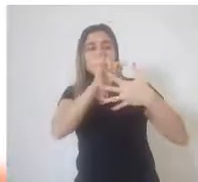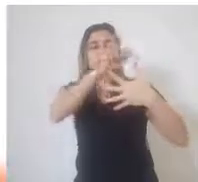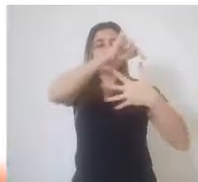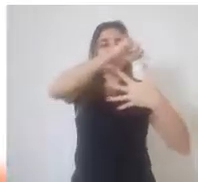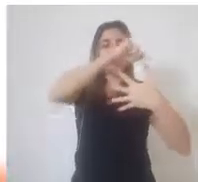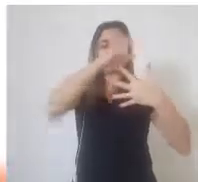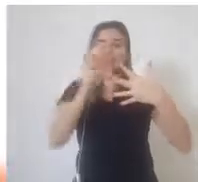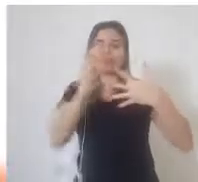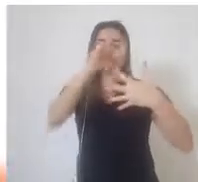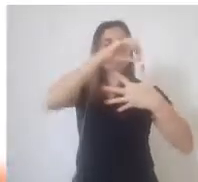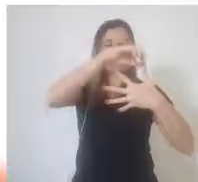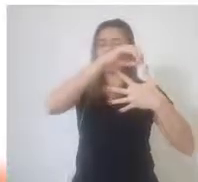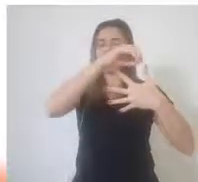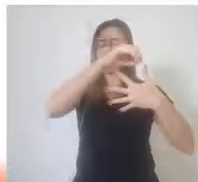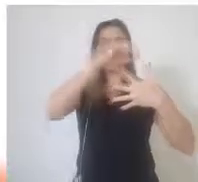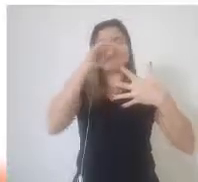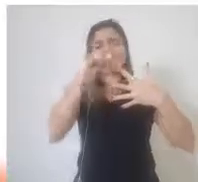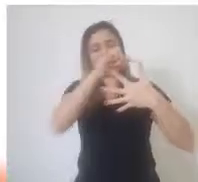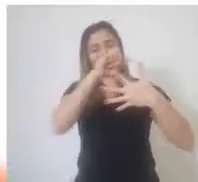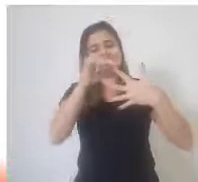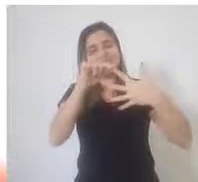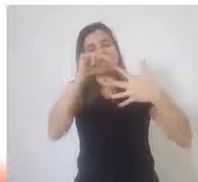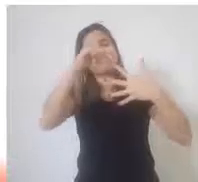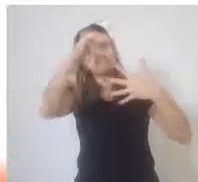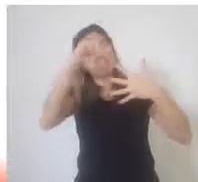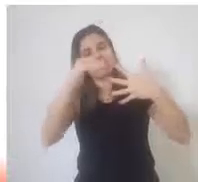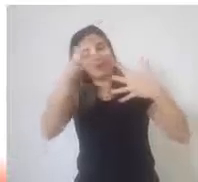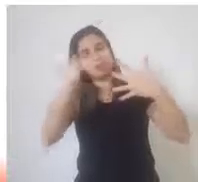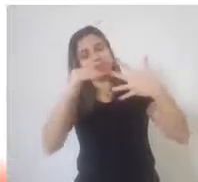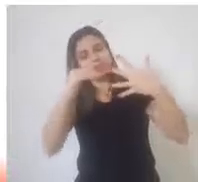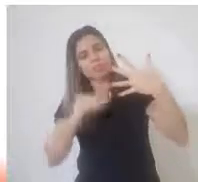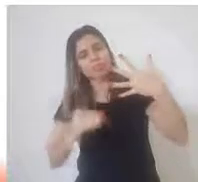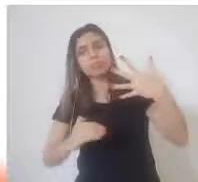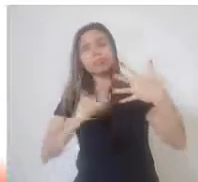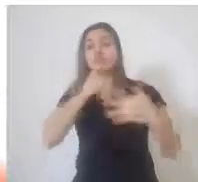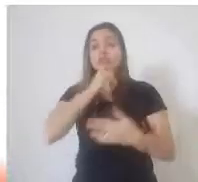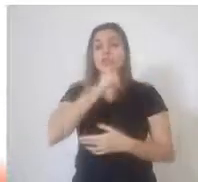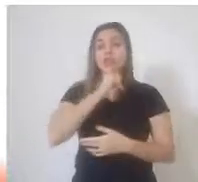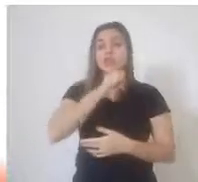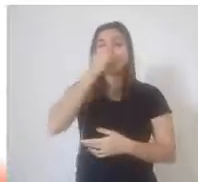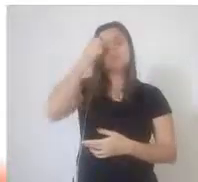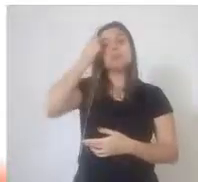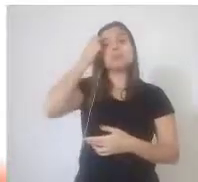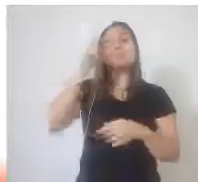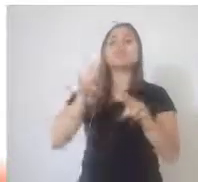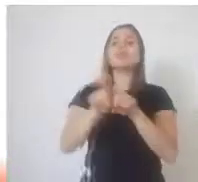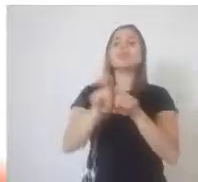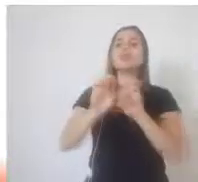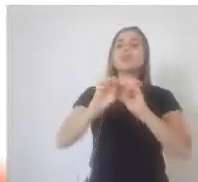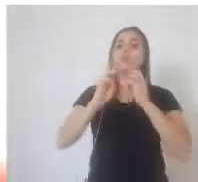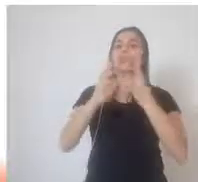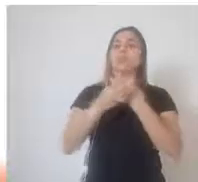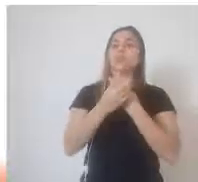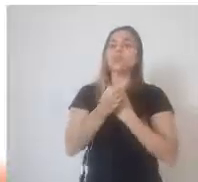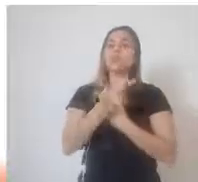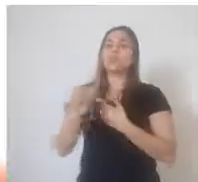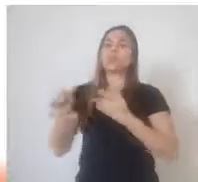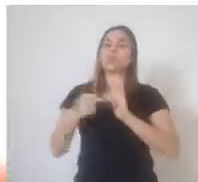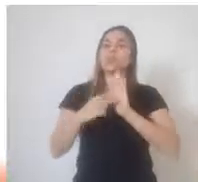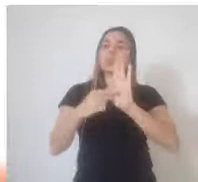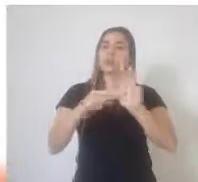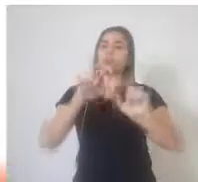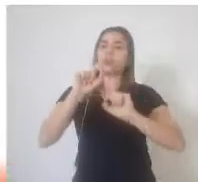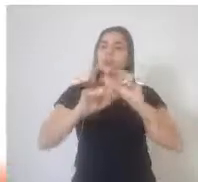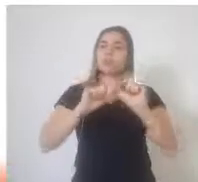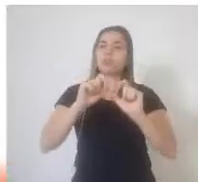comentando aqui, que é a fotossíntese, que já foi falada um pouquinho na revisão 1, né? E também do processo de